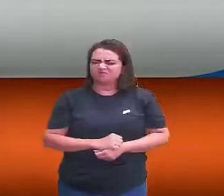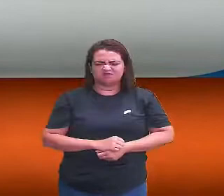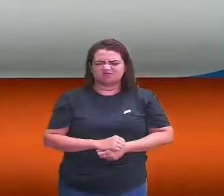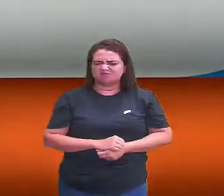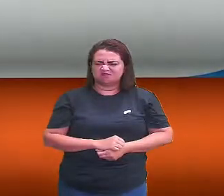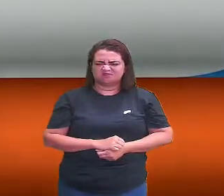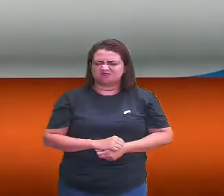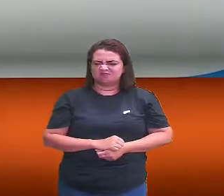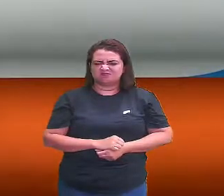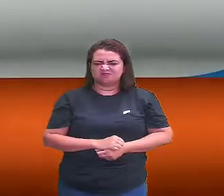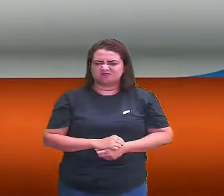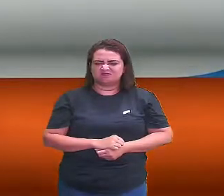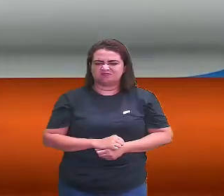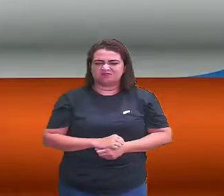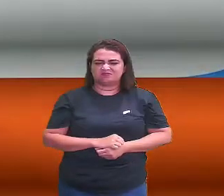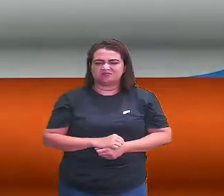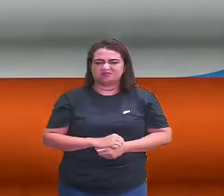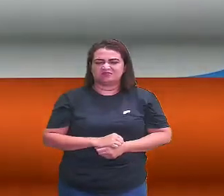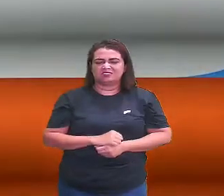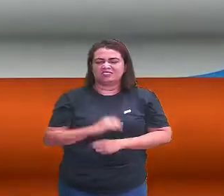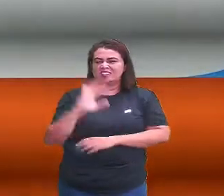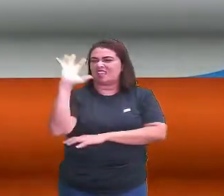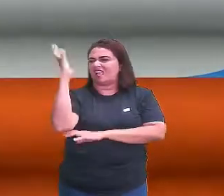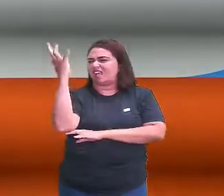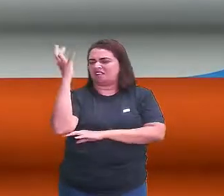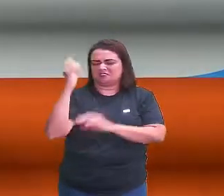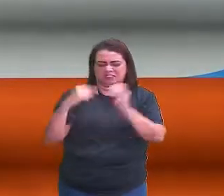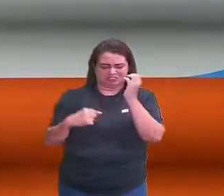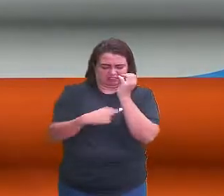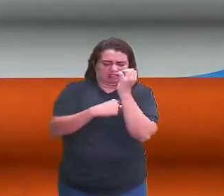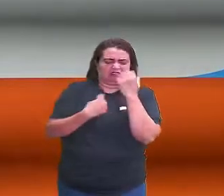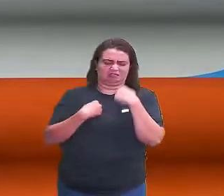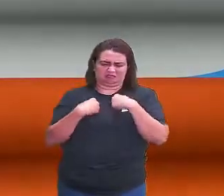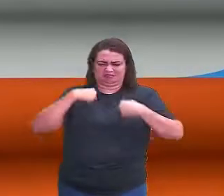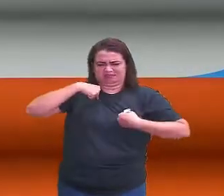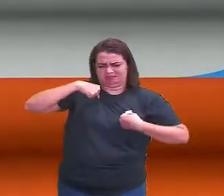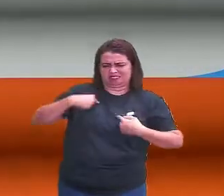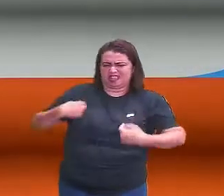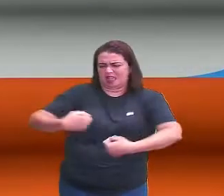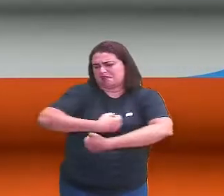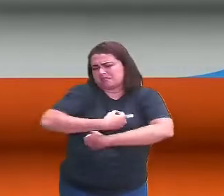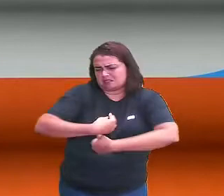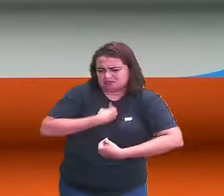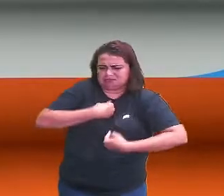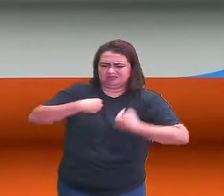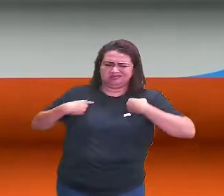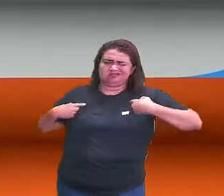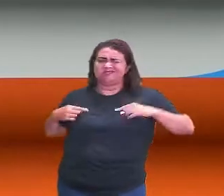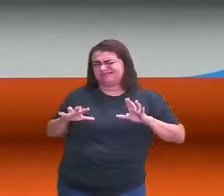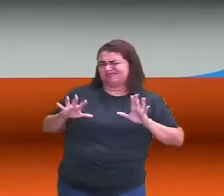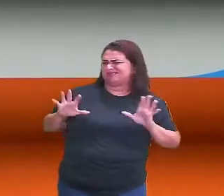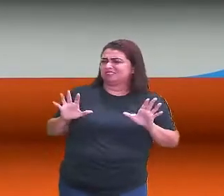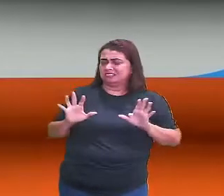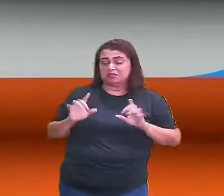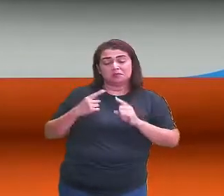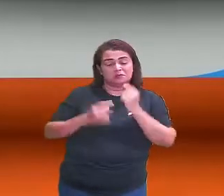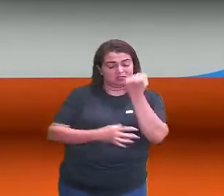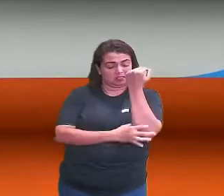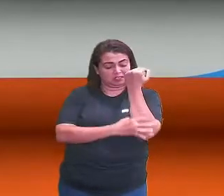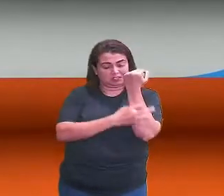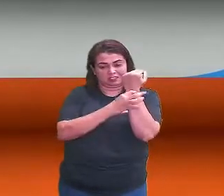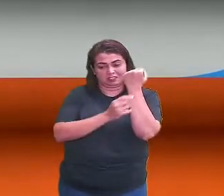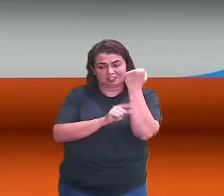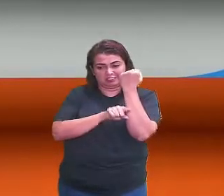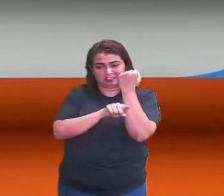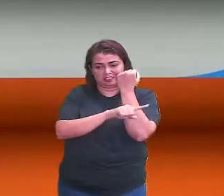por cima, a árvore espetava ele. Ele abraçou e a árvore espetou o tronco da árvore, né? A